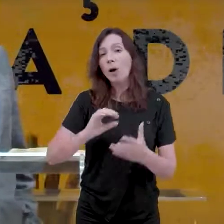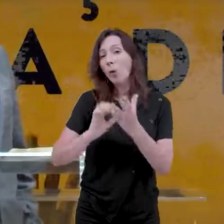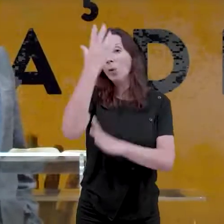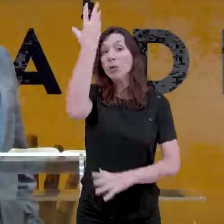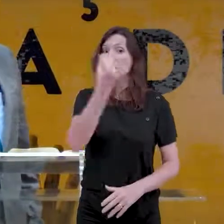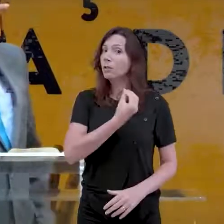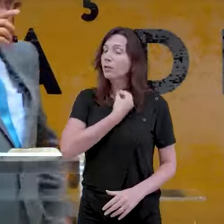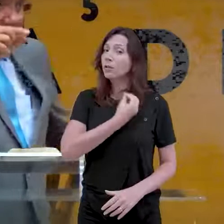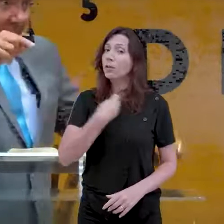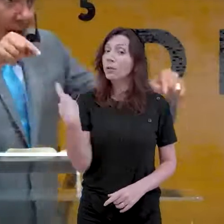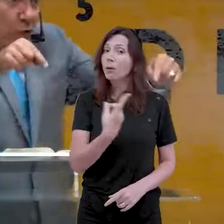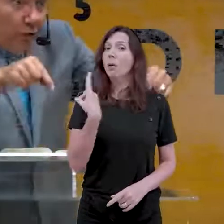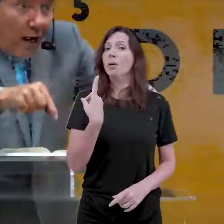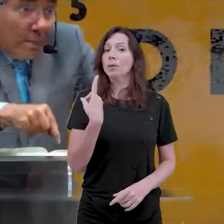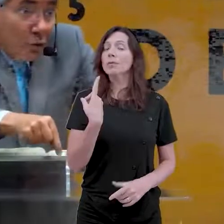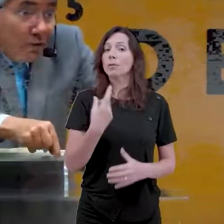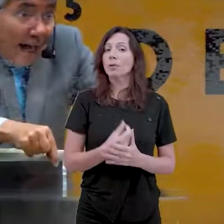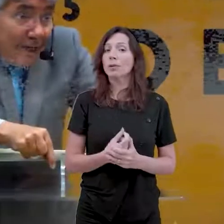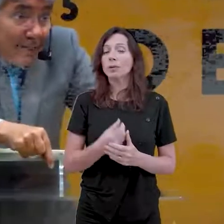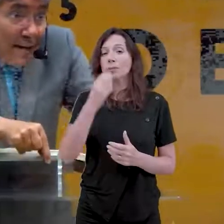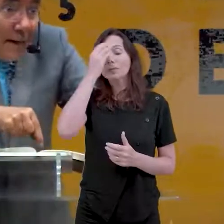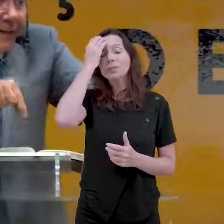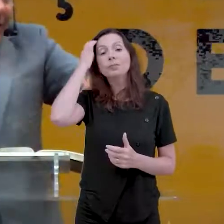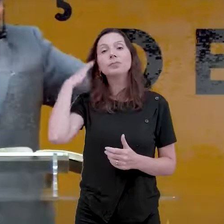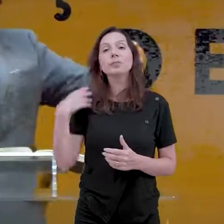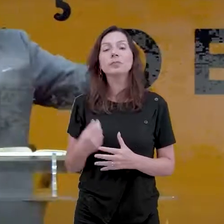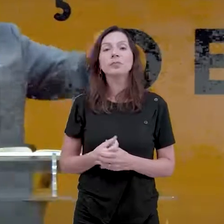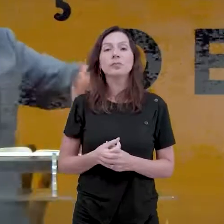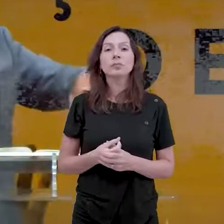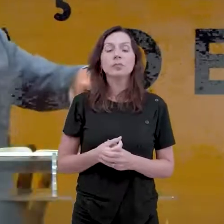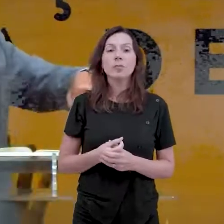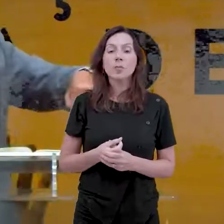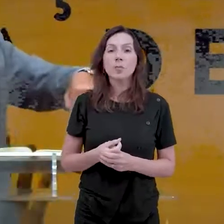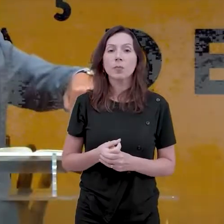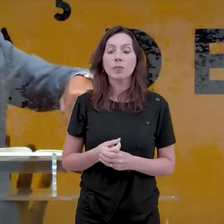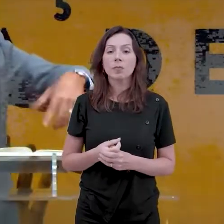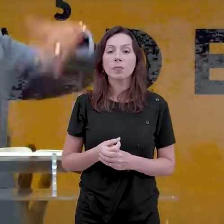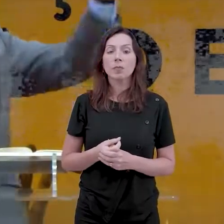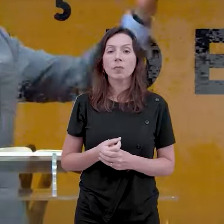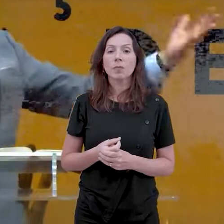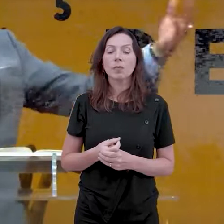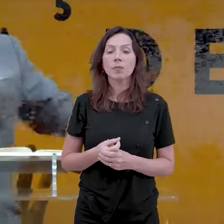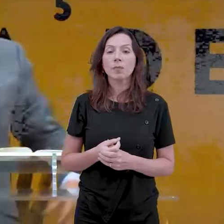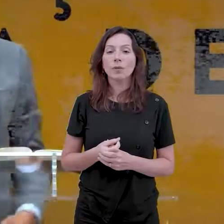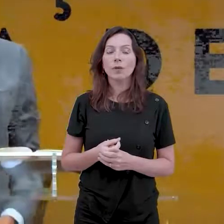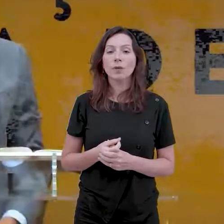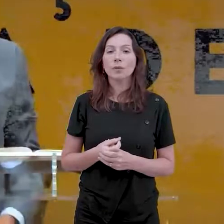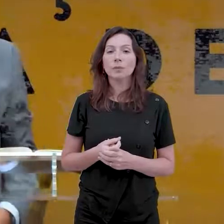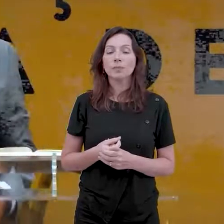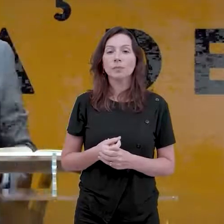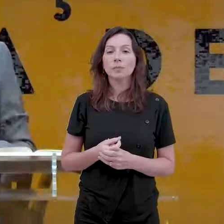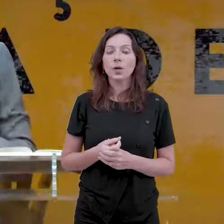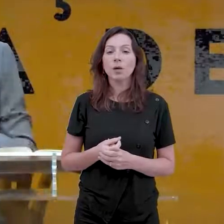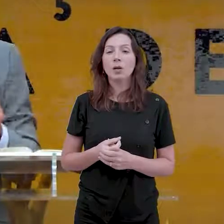Aquele cuja força está em Deus, transforma os vales em mananciais, vales secos, em mananciais de águas.